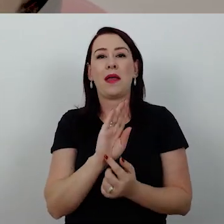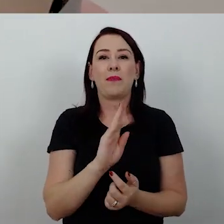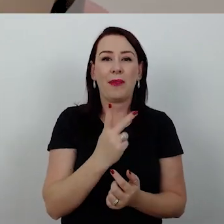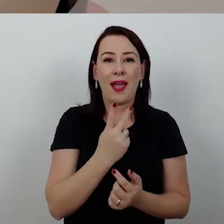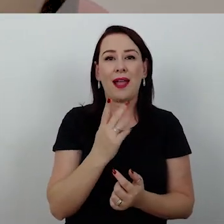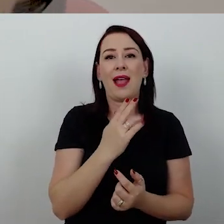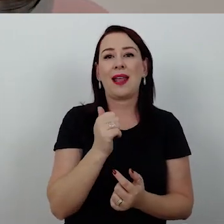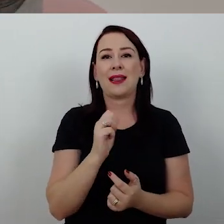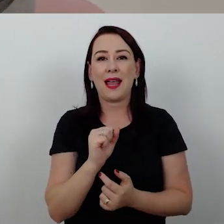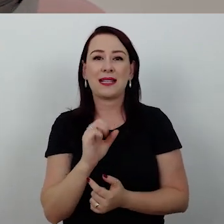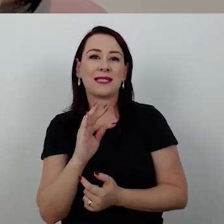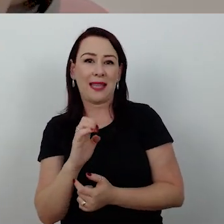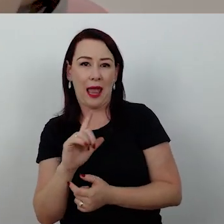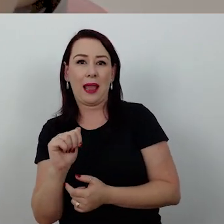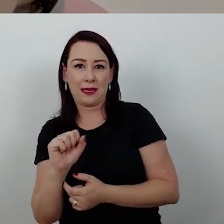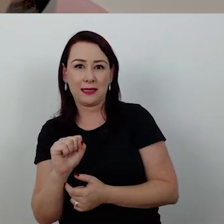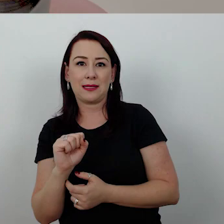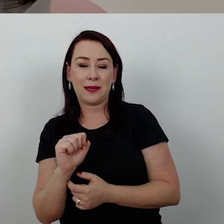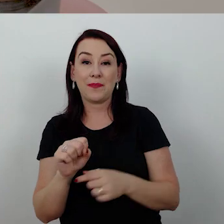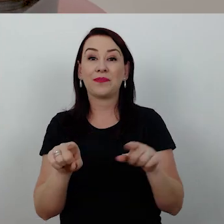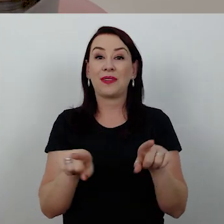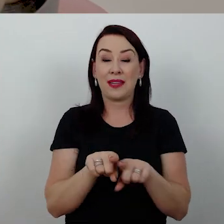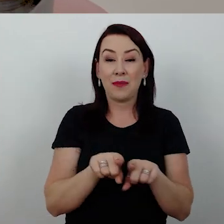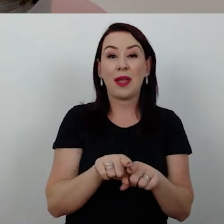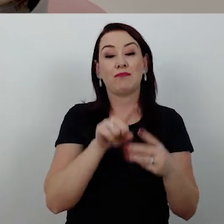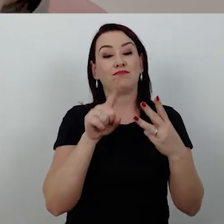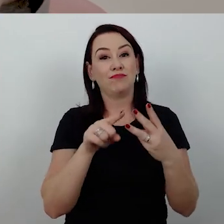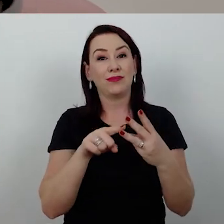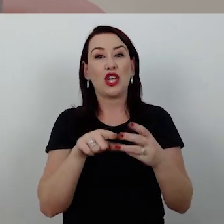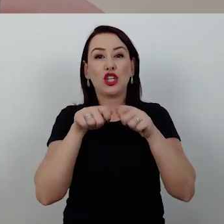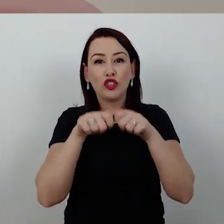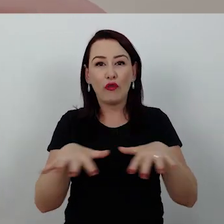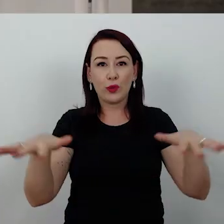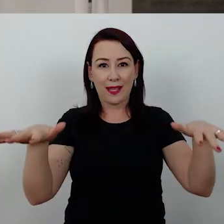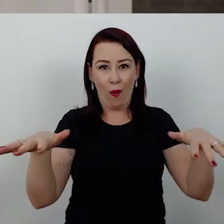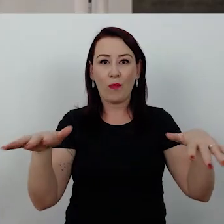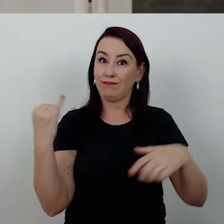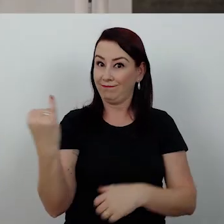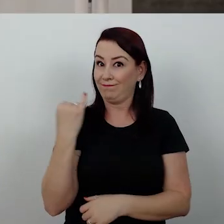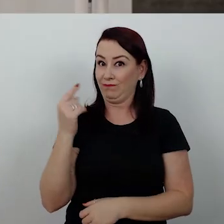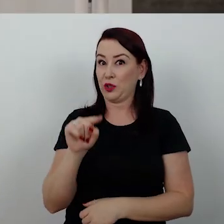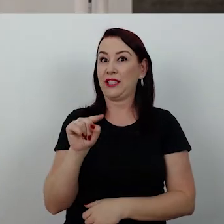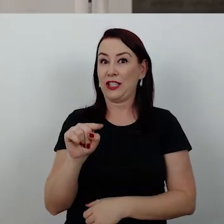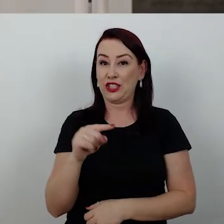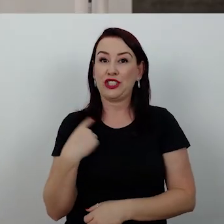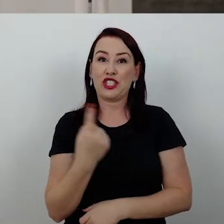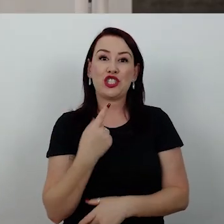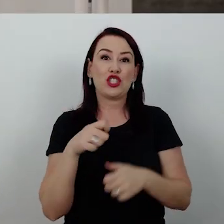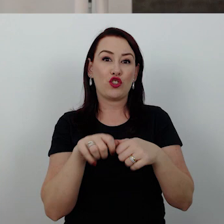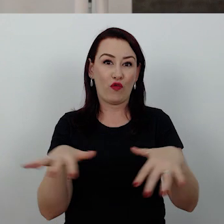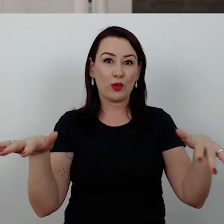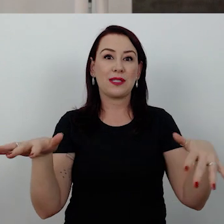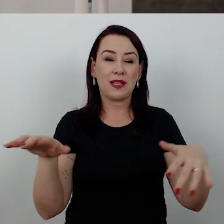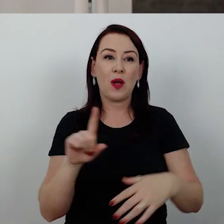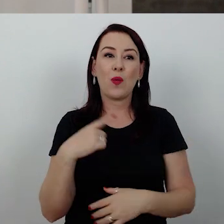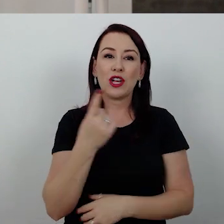pensando nesse eixo do BH nas Telas para a preservação. Além disso, a difusão, que é outro eixo importantíssimo e